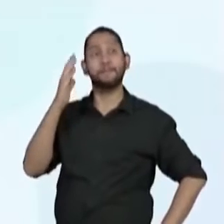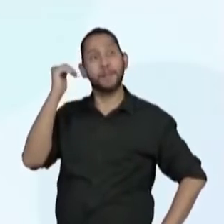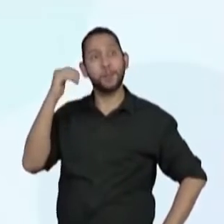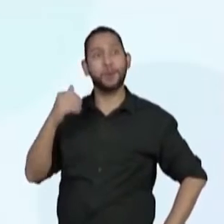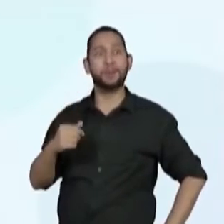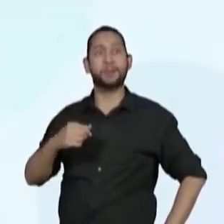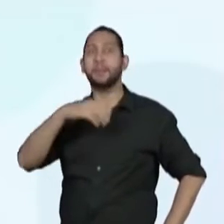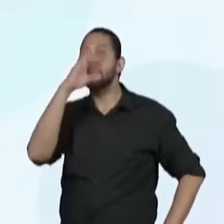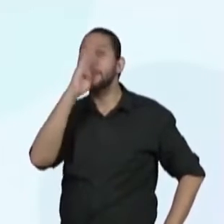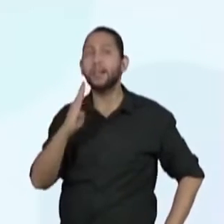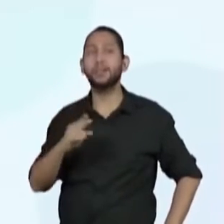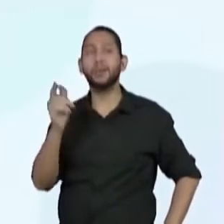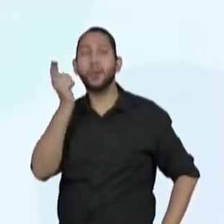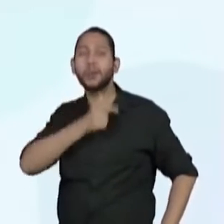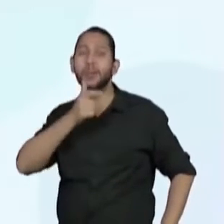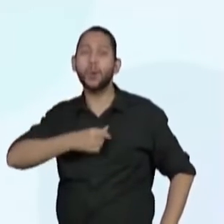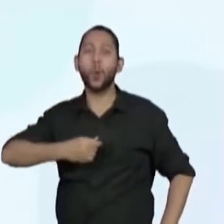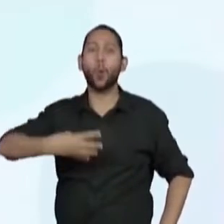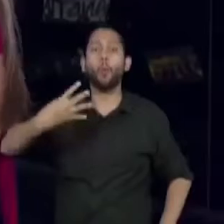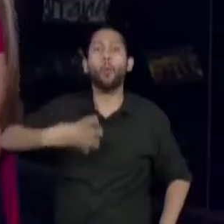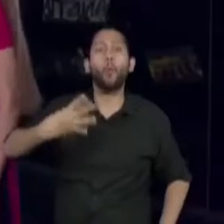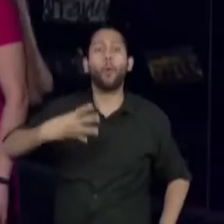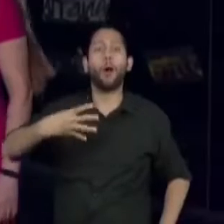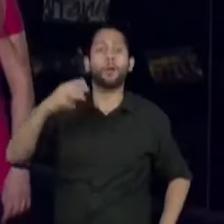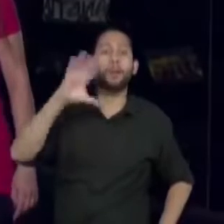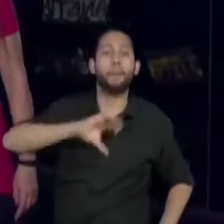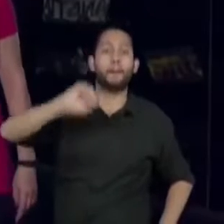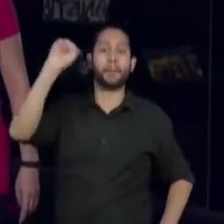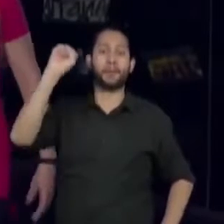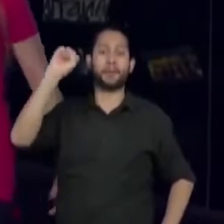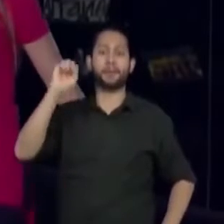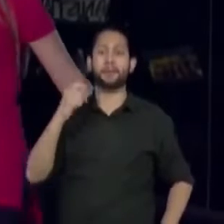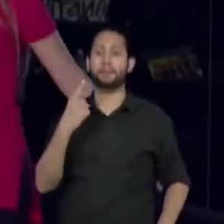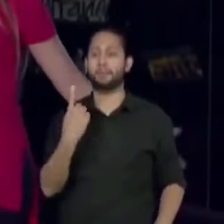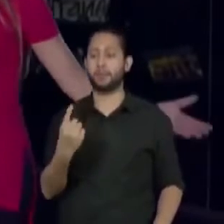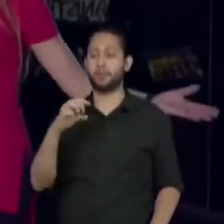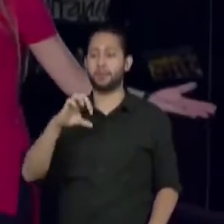do quarto título do Brasil, que foi em